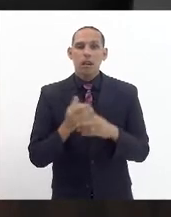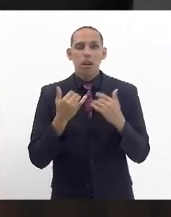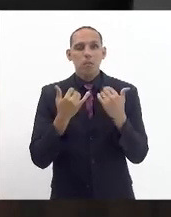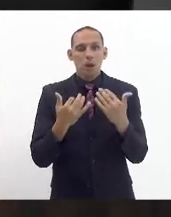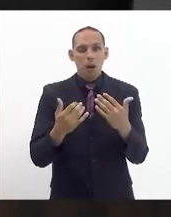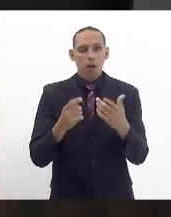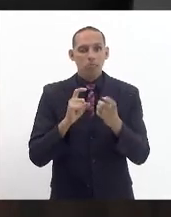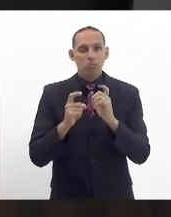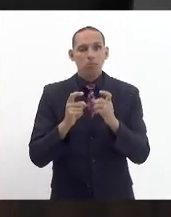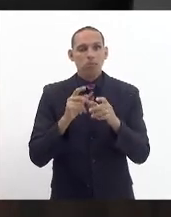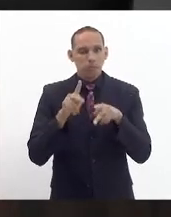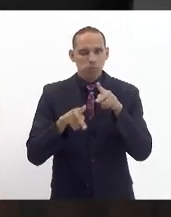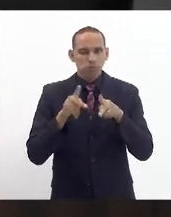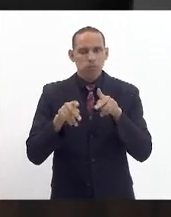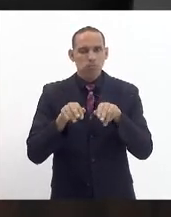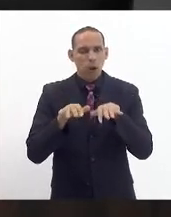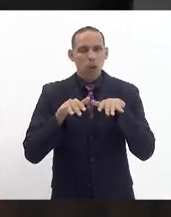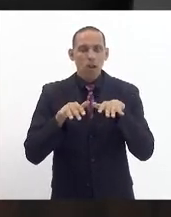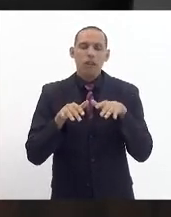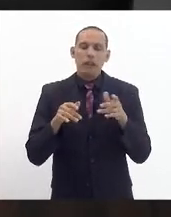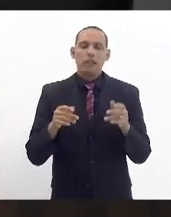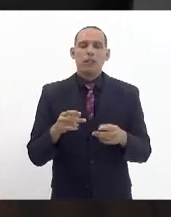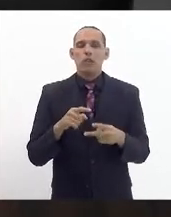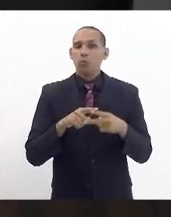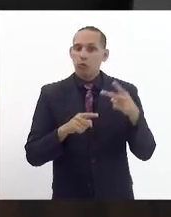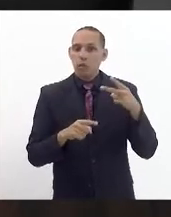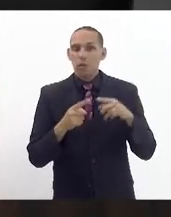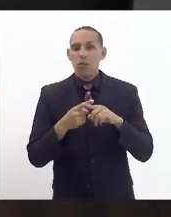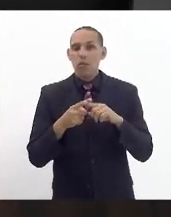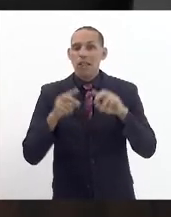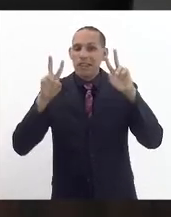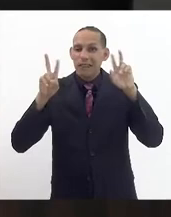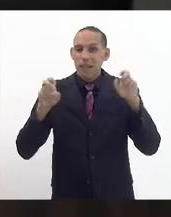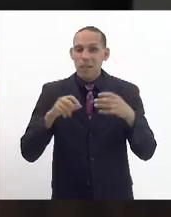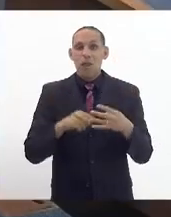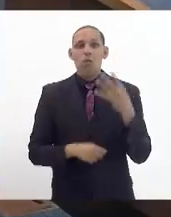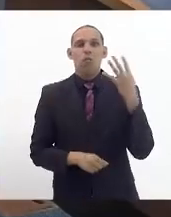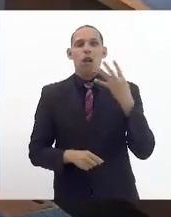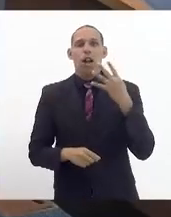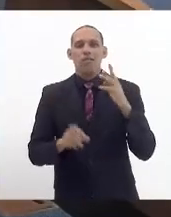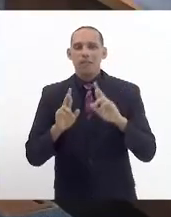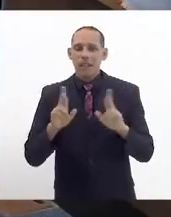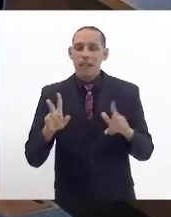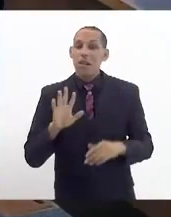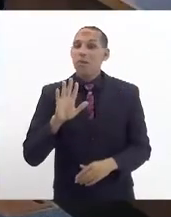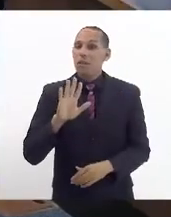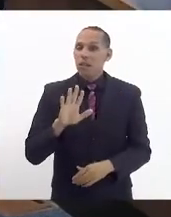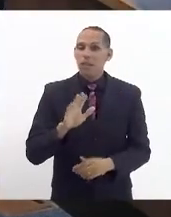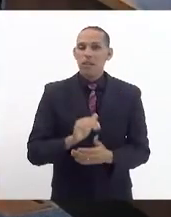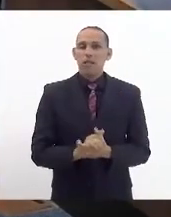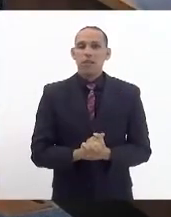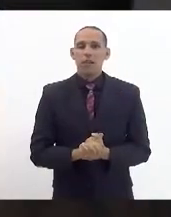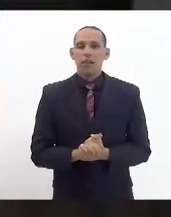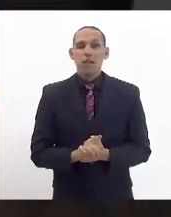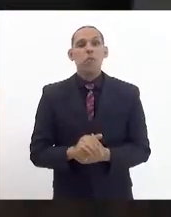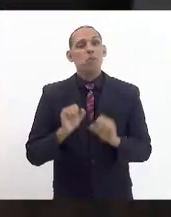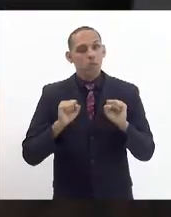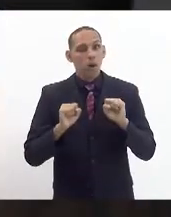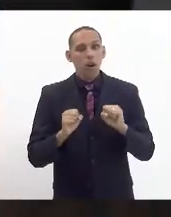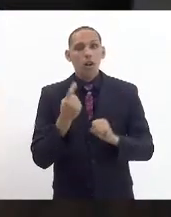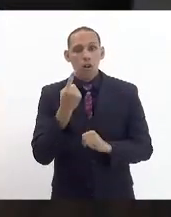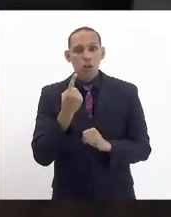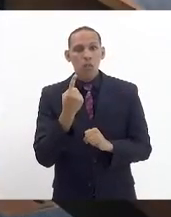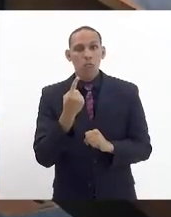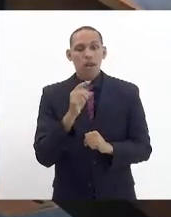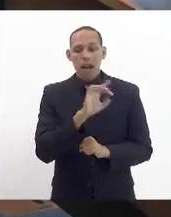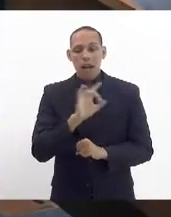públicas. Não, mas é porque são quatro temas diferentes. Mas pode ser uma para cada tema, são